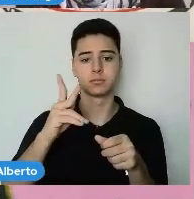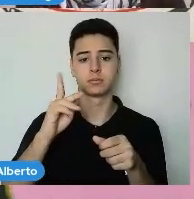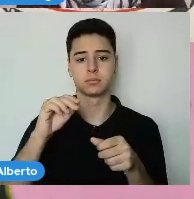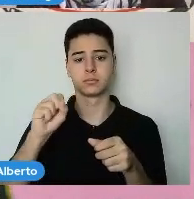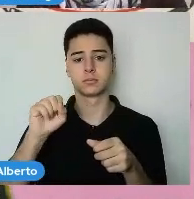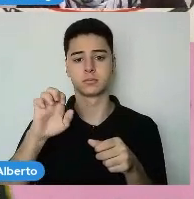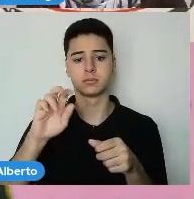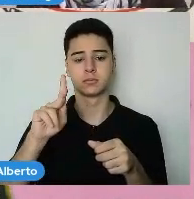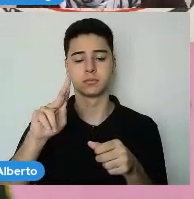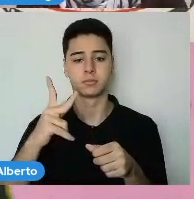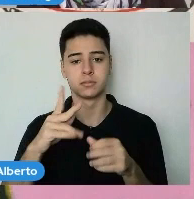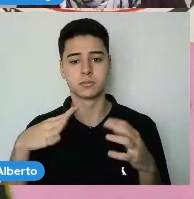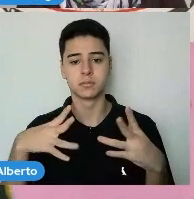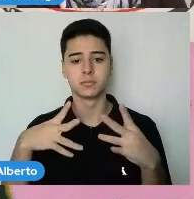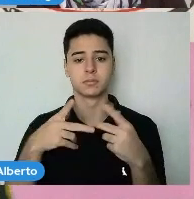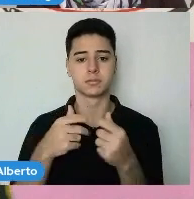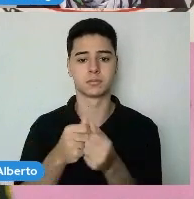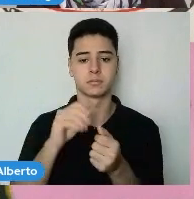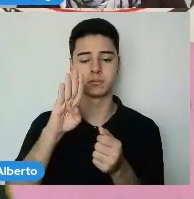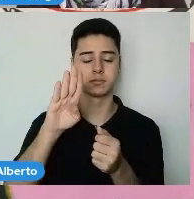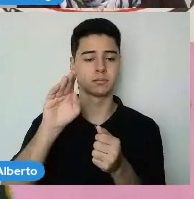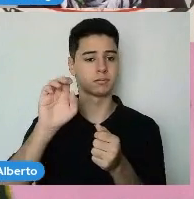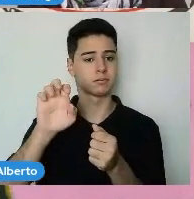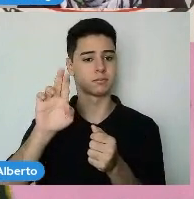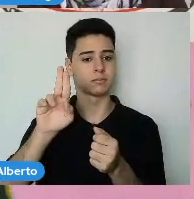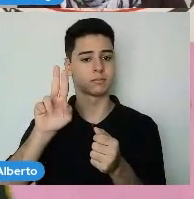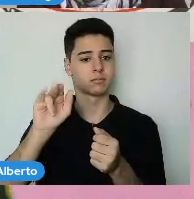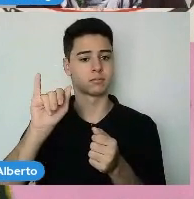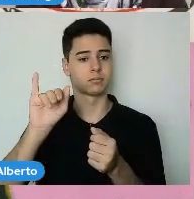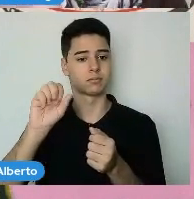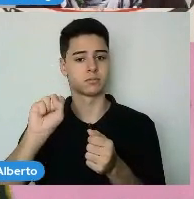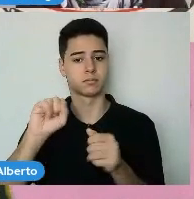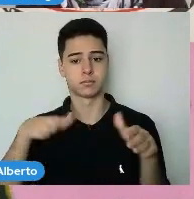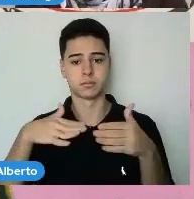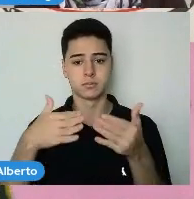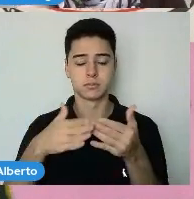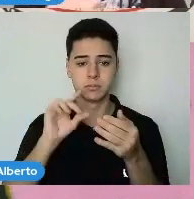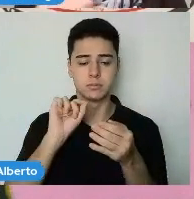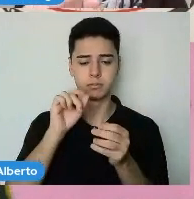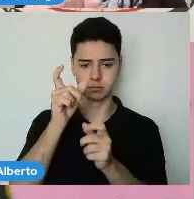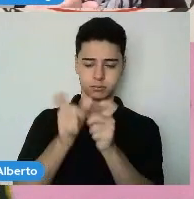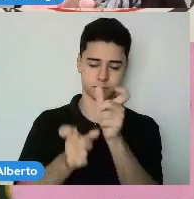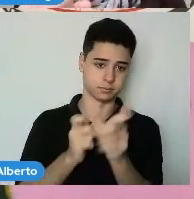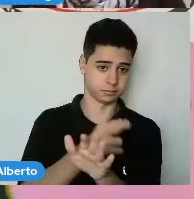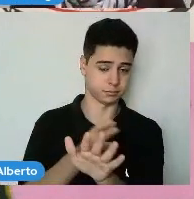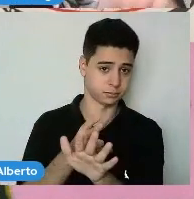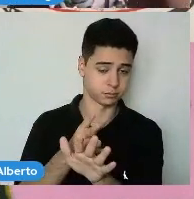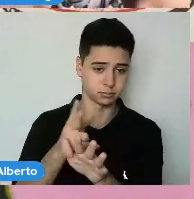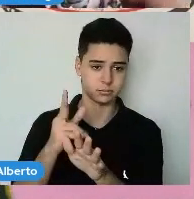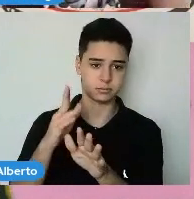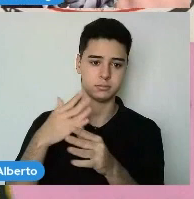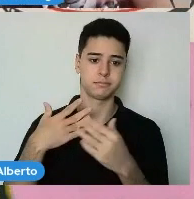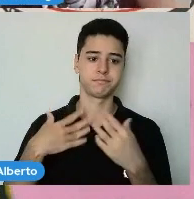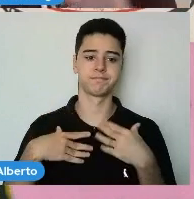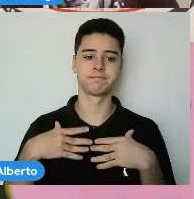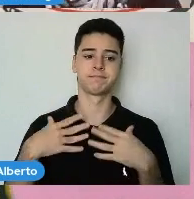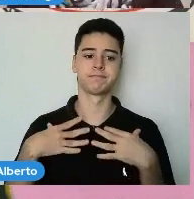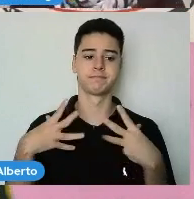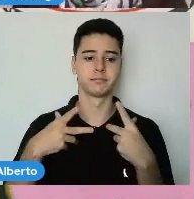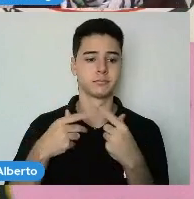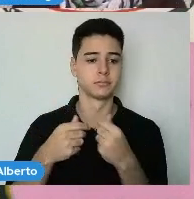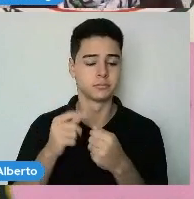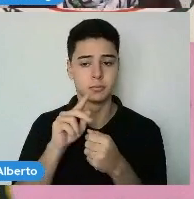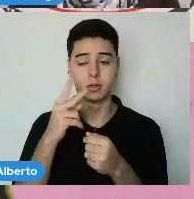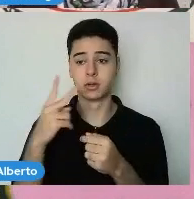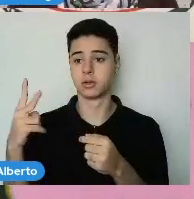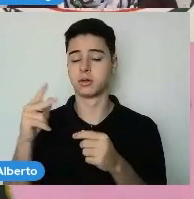está num momento, num formato, né, em que o público está mais passivo. Por isso eu coloquei essas duas